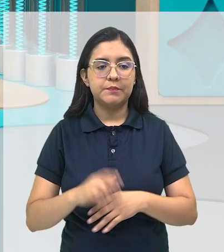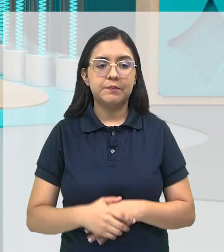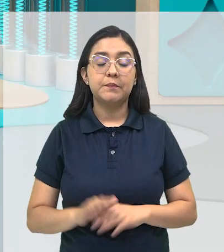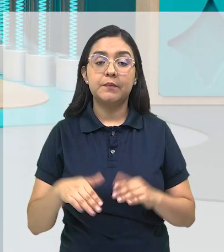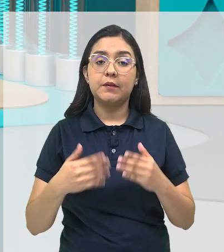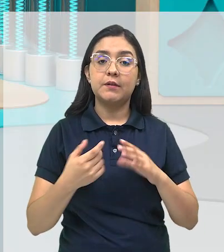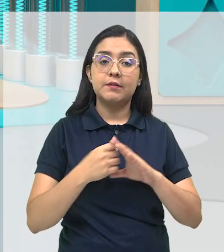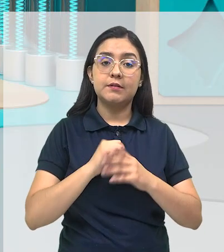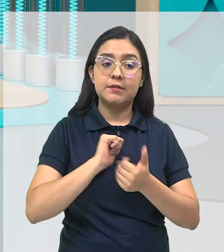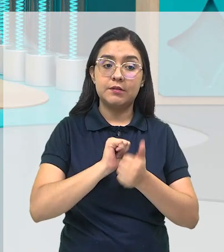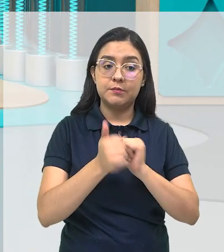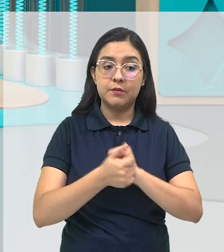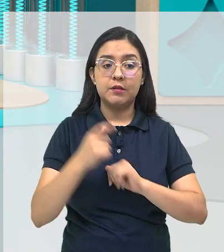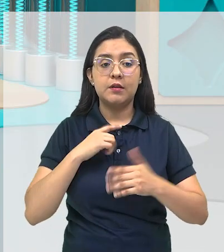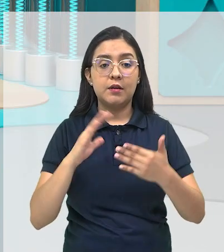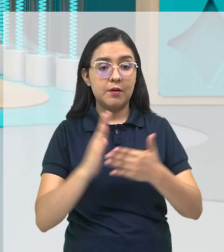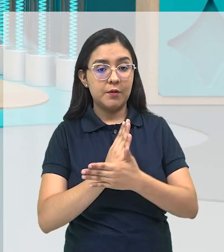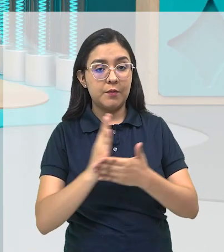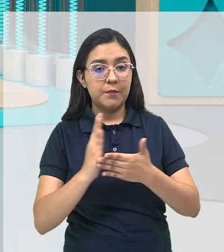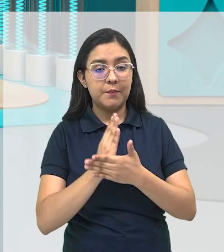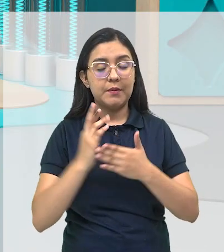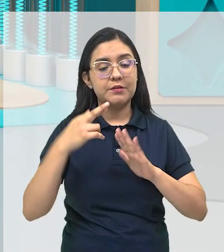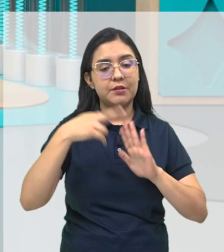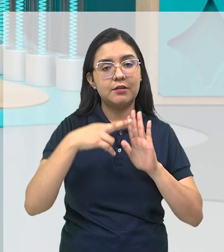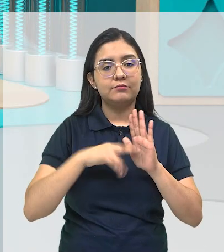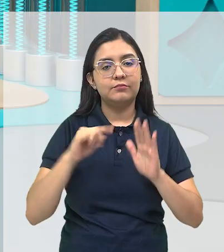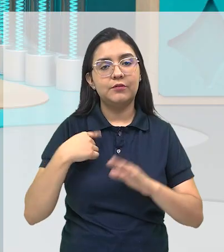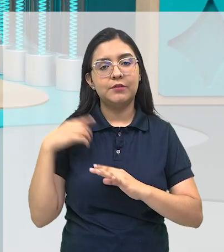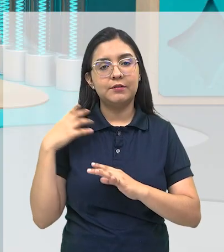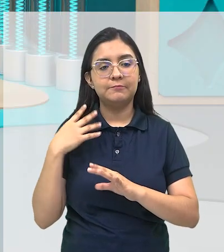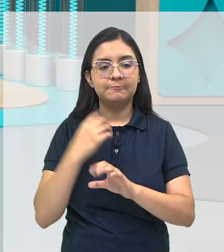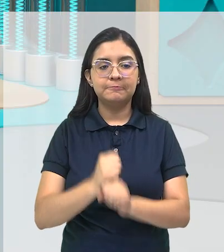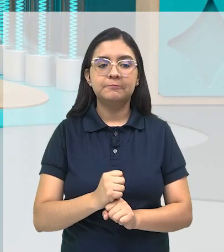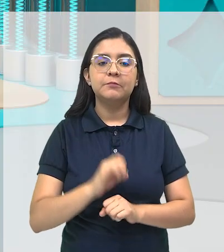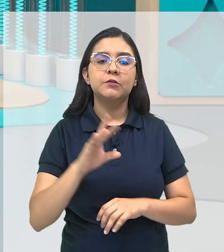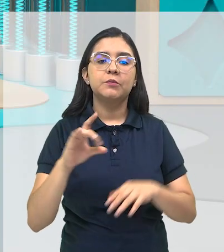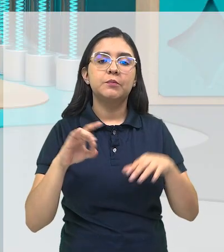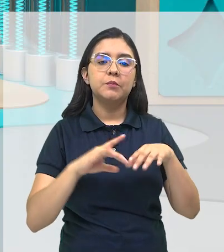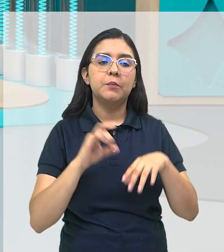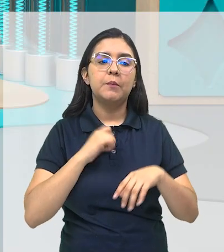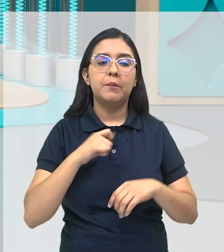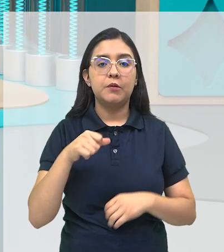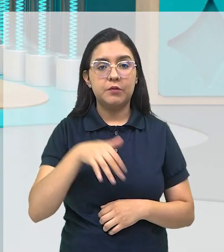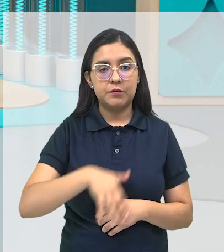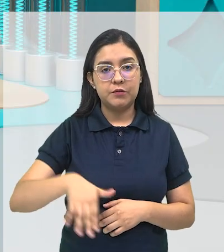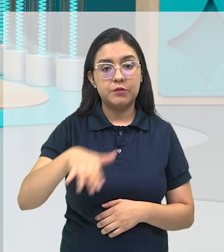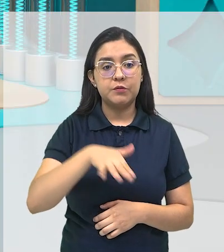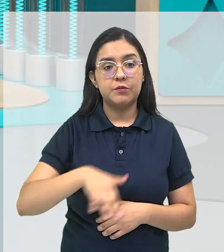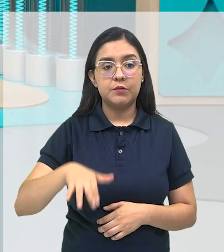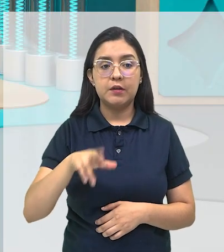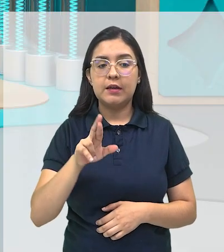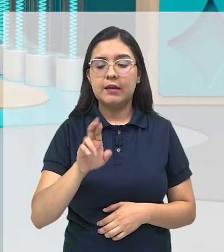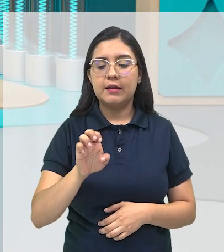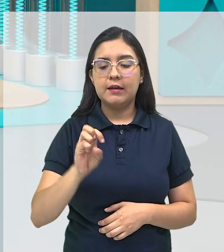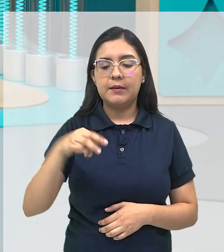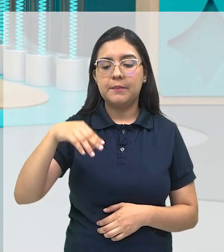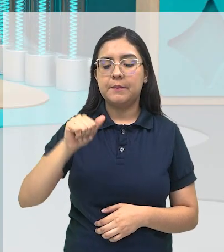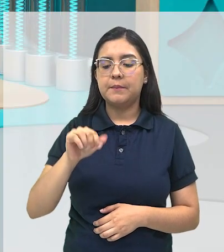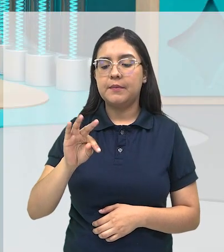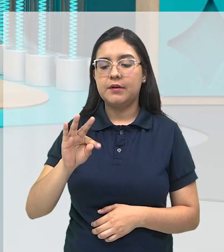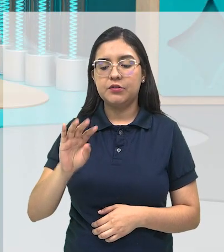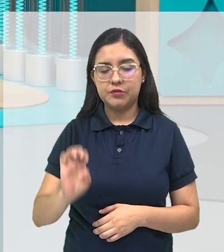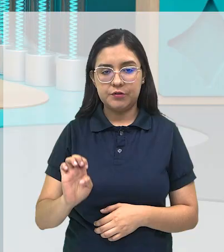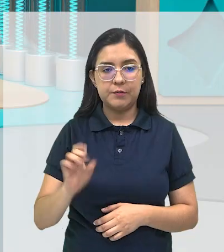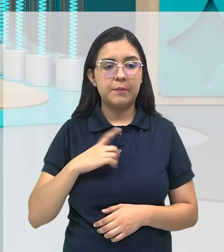Esse esporte possui algumas regras e a gente vai relembrar aqui um pouquinho dele. Olha, o gol só pode ser marcado dentro da zona de remate ou